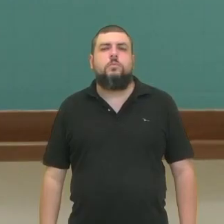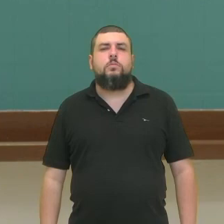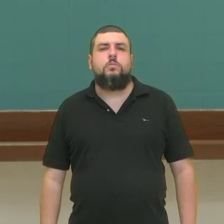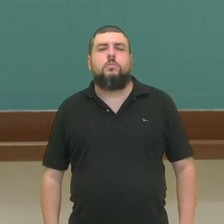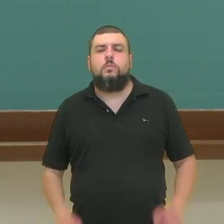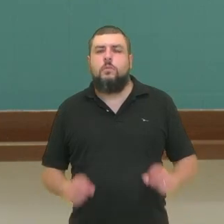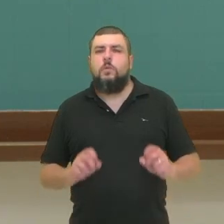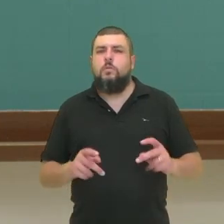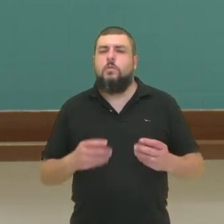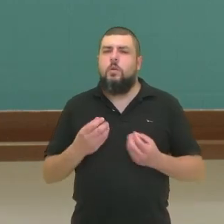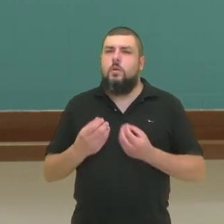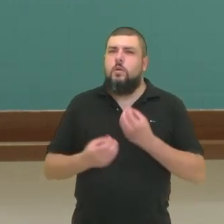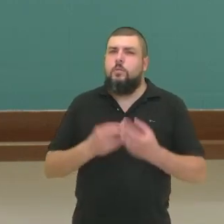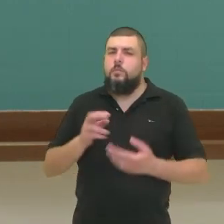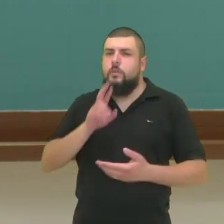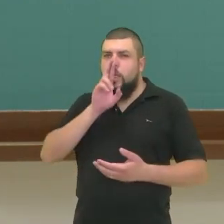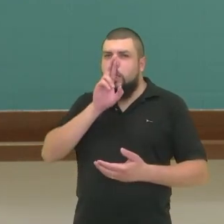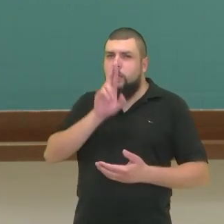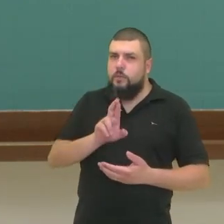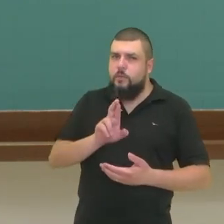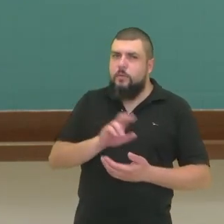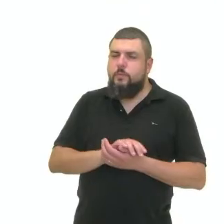Vamos ver como fica uma possível resposta?